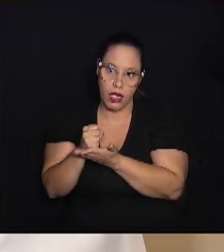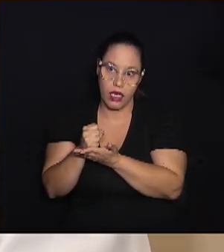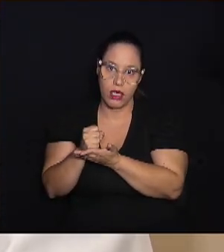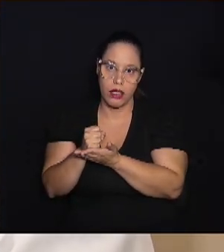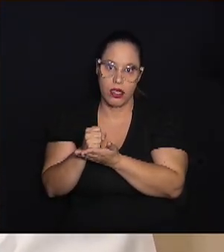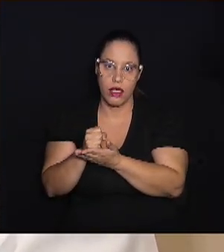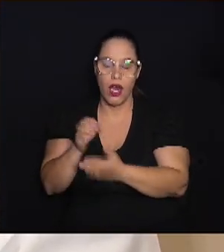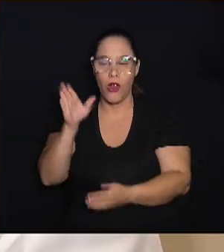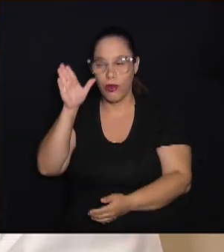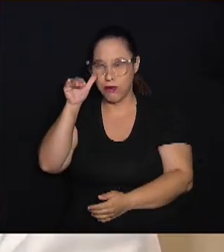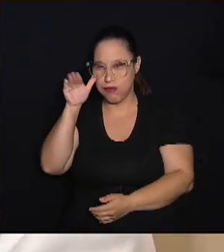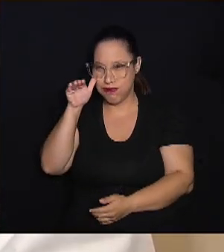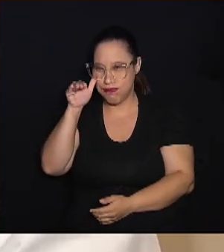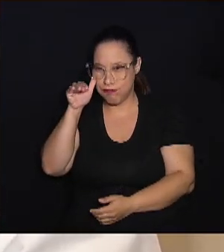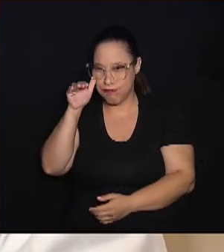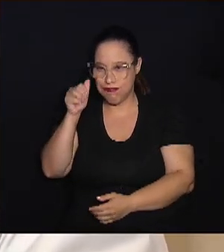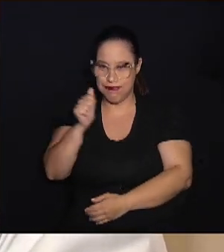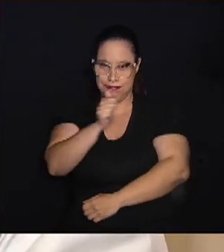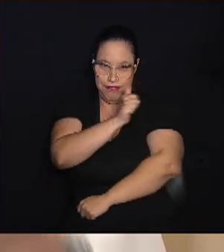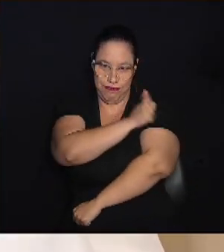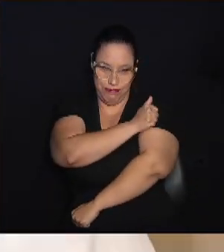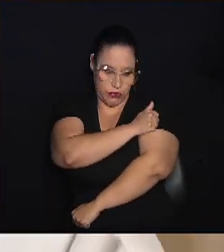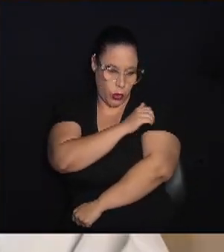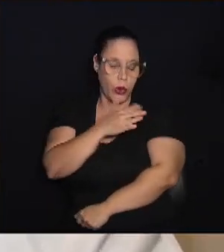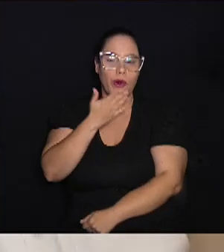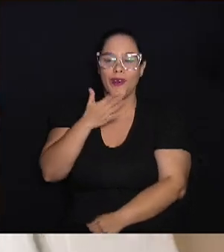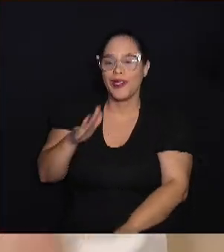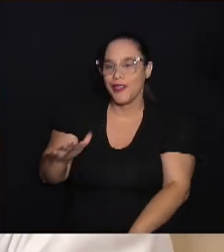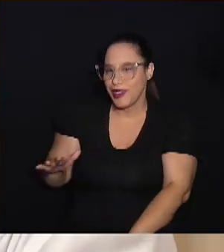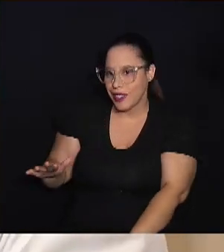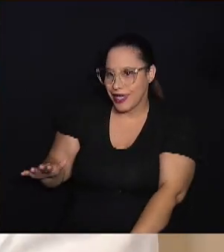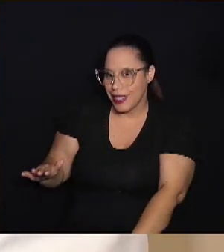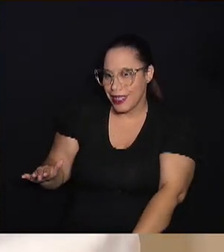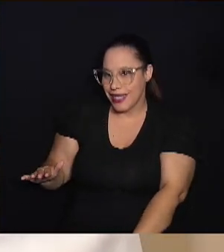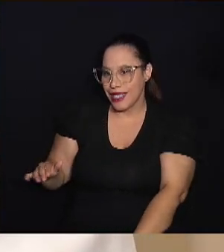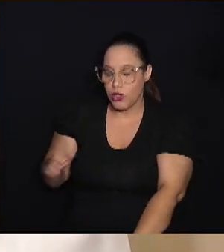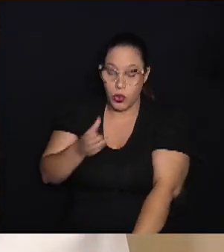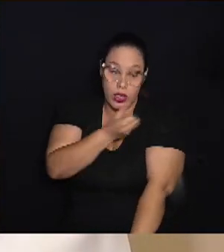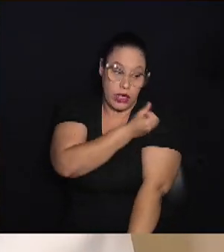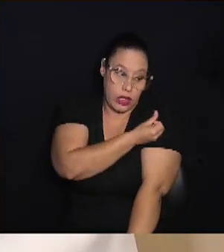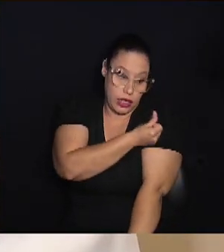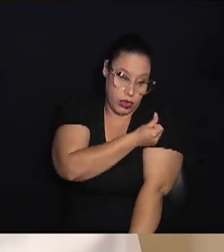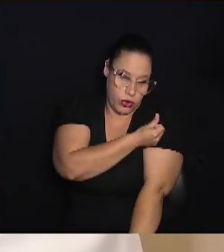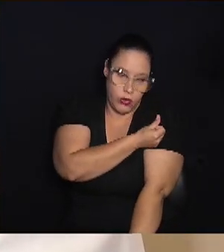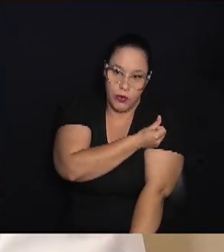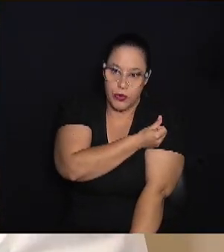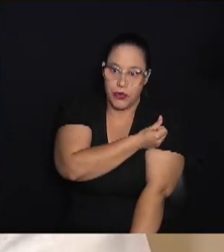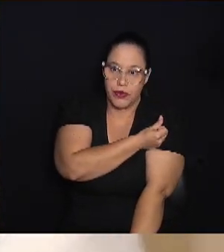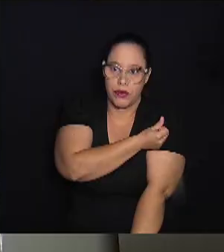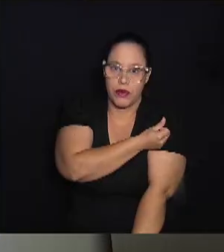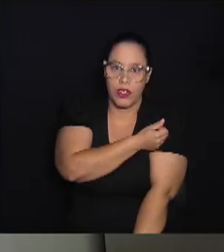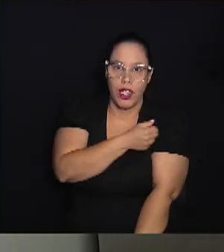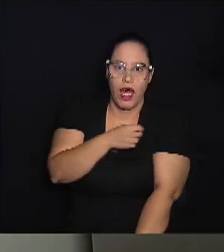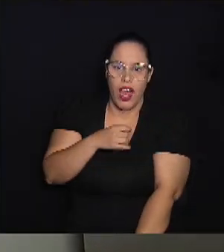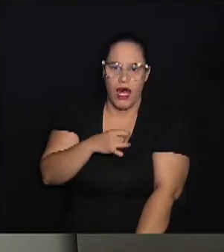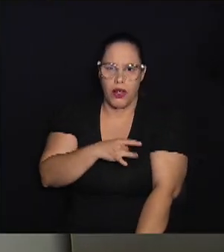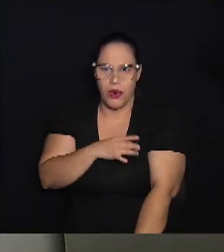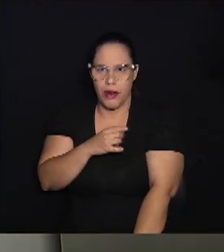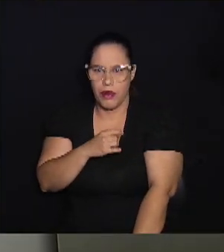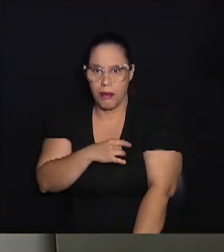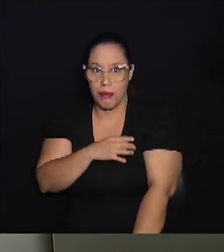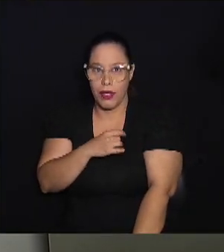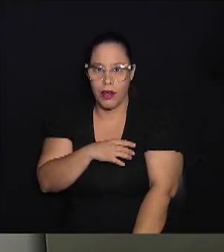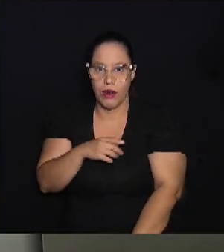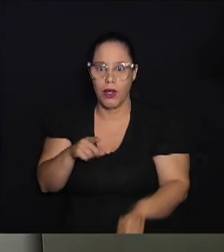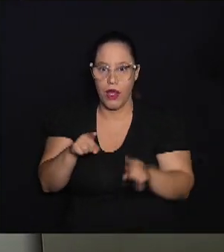curioso, principalmente os alunos, os menorzinhos, né, que chegam aqui do 6º ano, eles chegam com medo. Nós temos um porão, porque